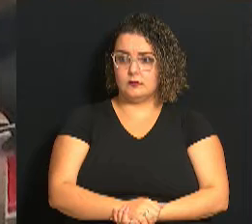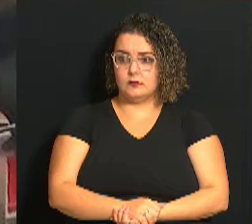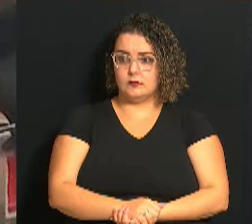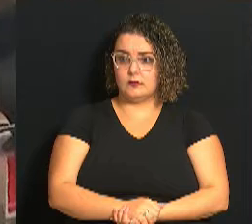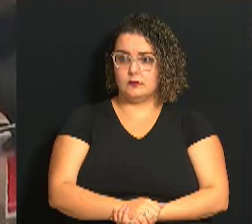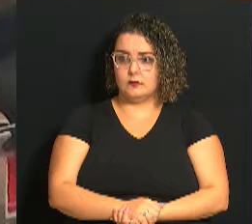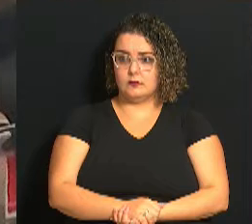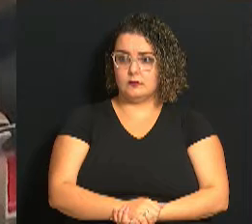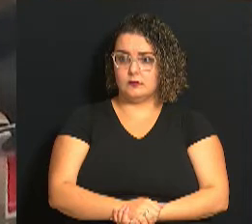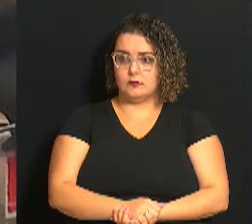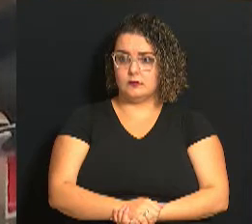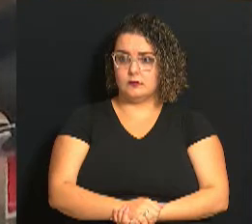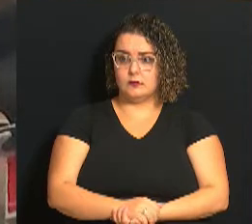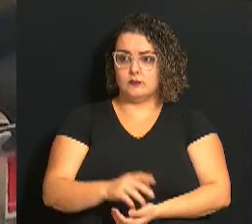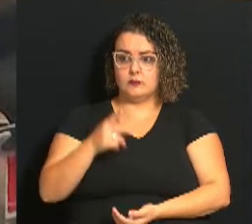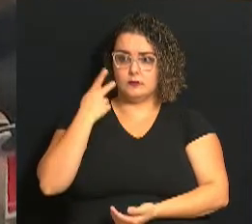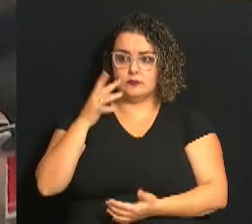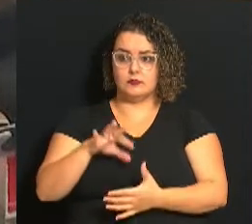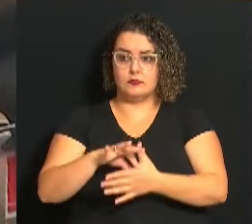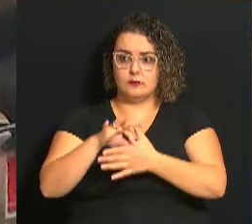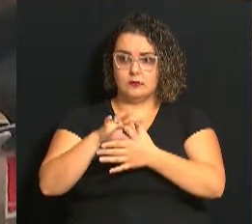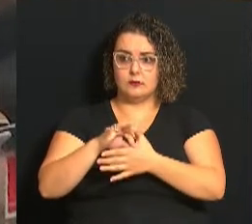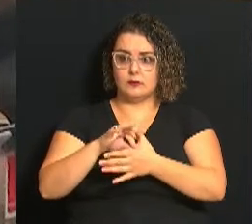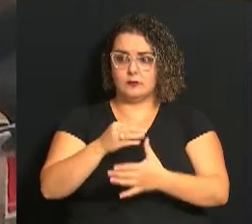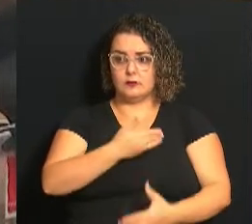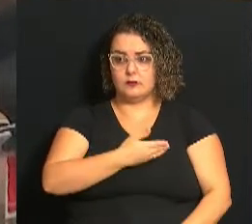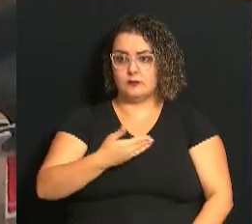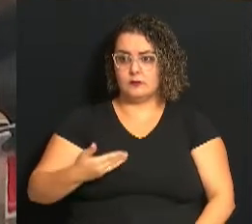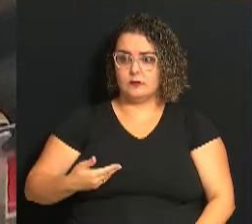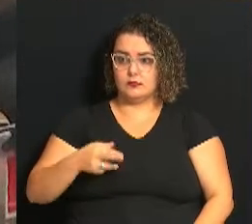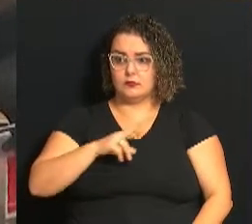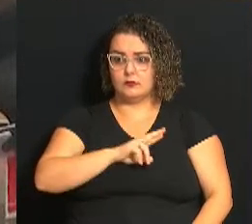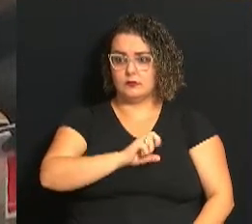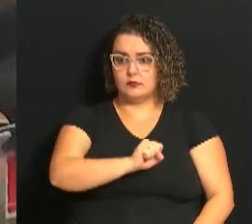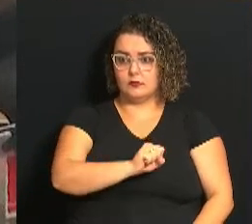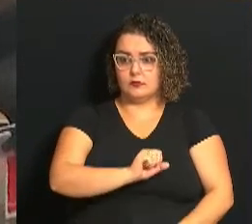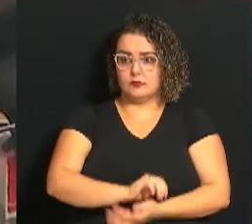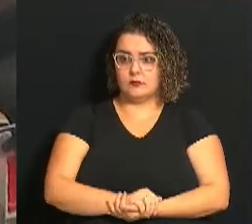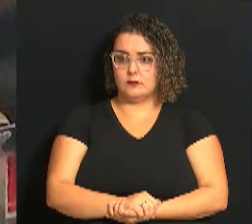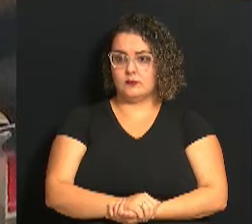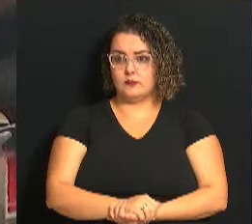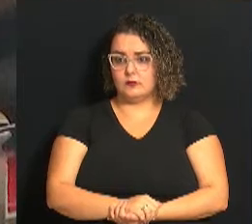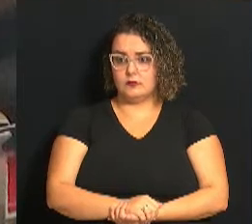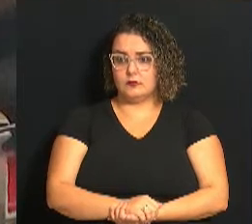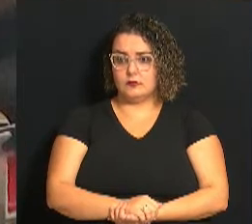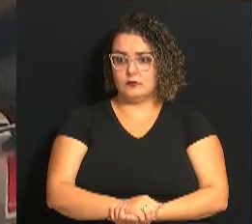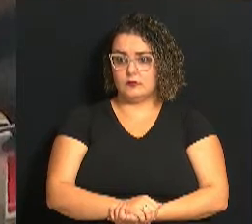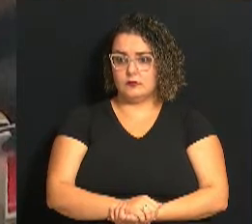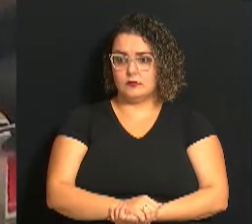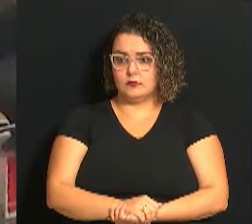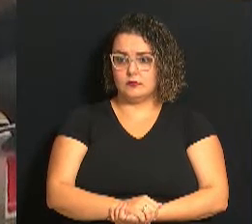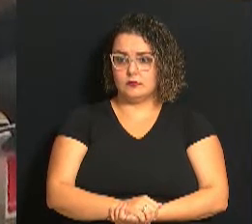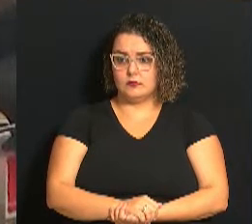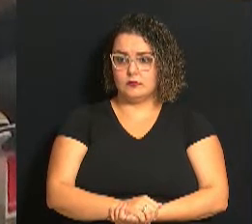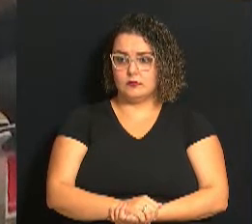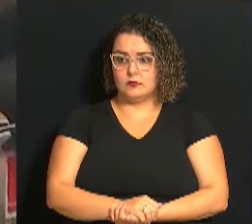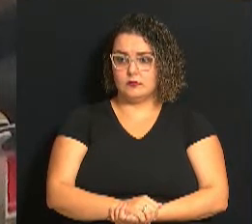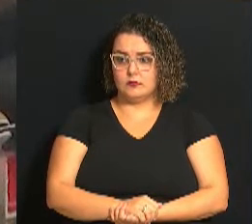vereador líder de governo, vereador Rossini. Por gentileza, se puder levar o microfone, eu